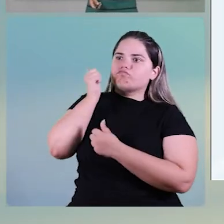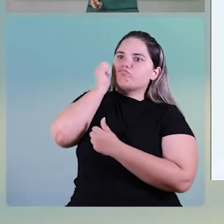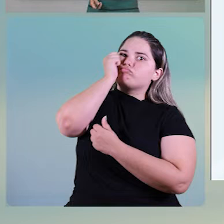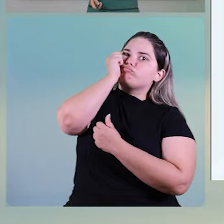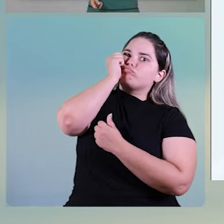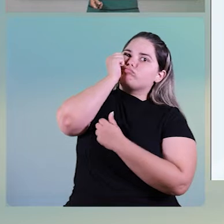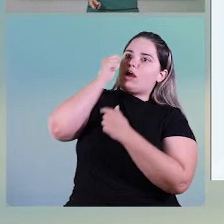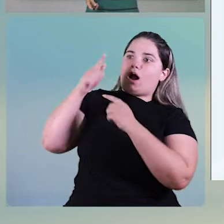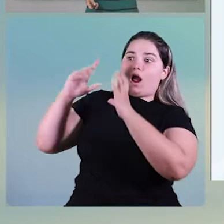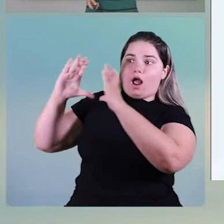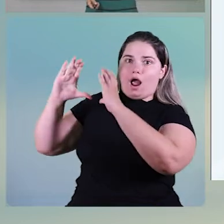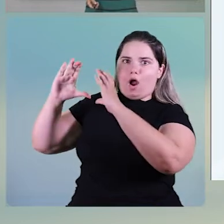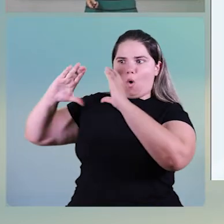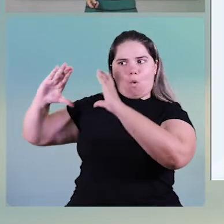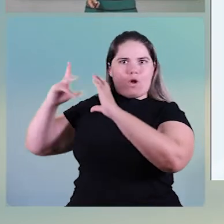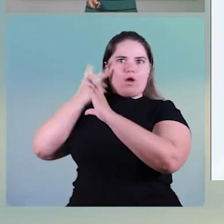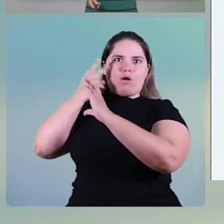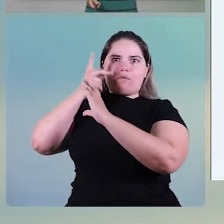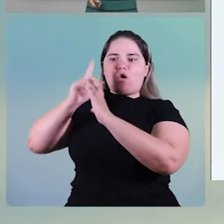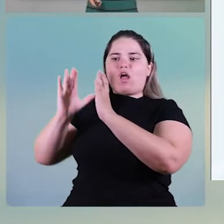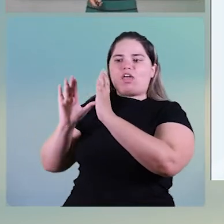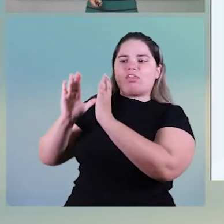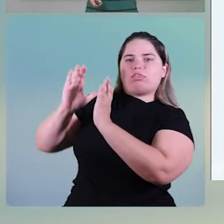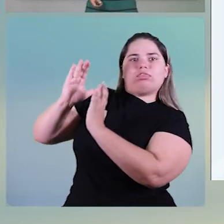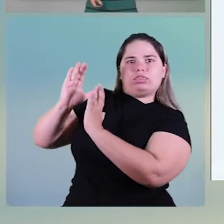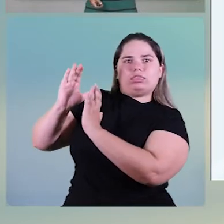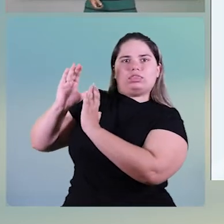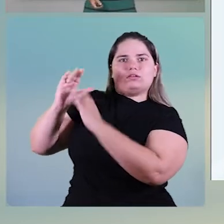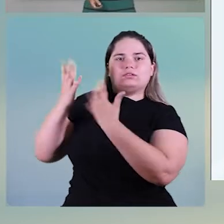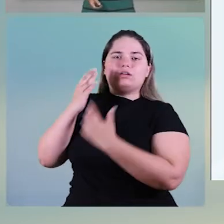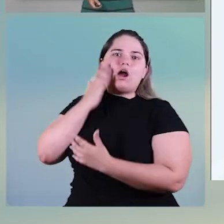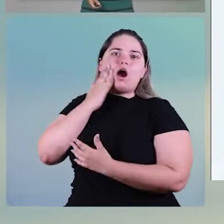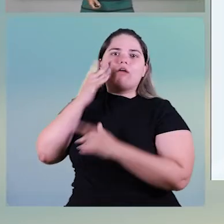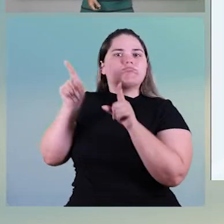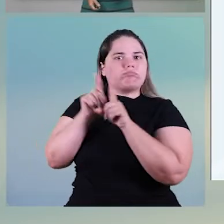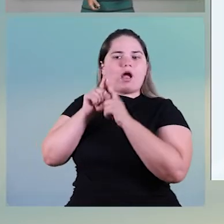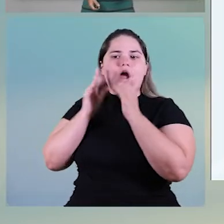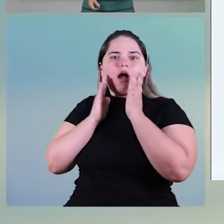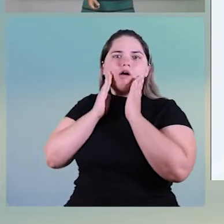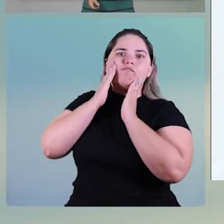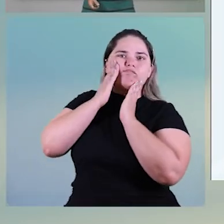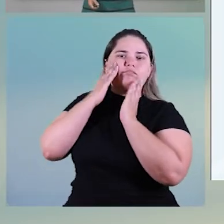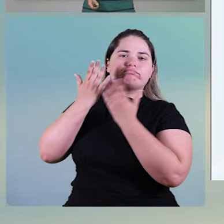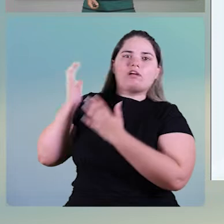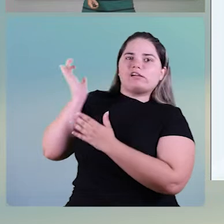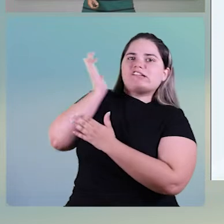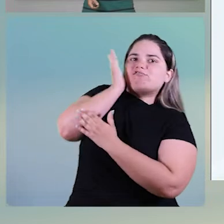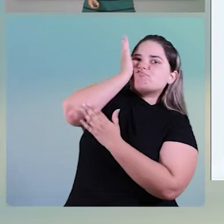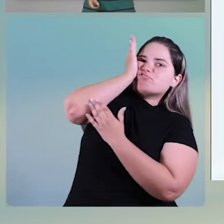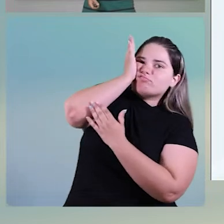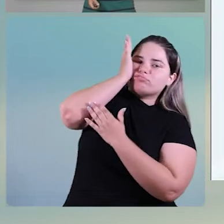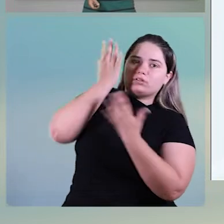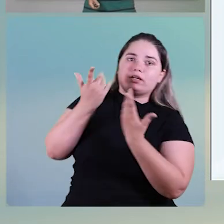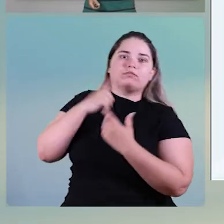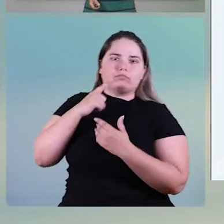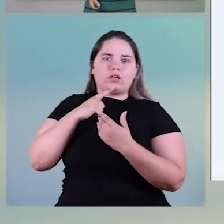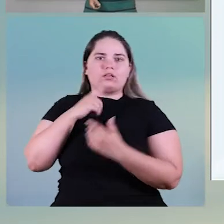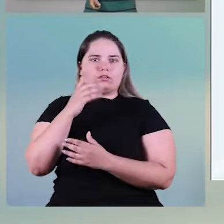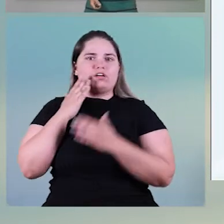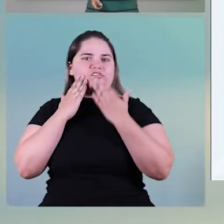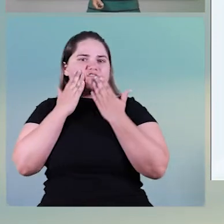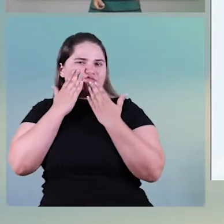deformados. Então a força de interação entre a bola e a cabeça do atleta provocou